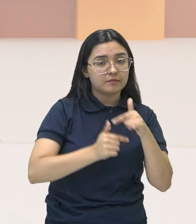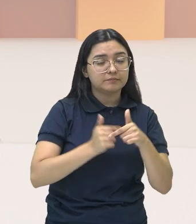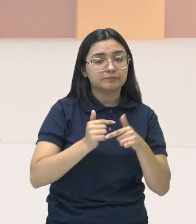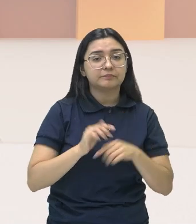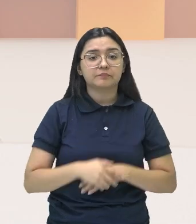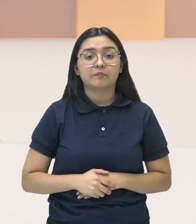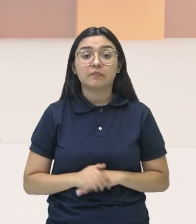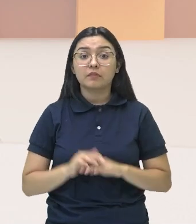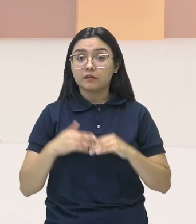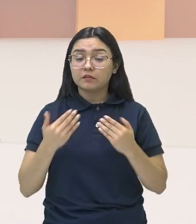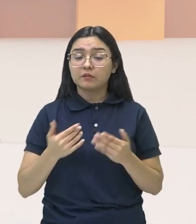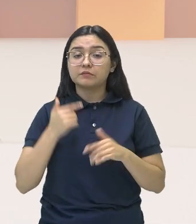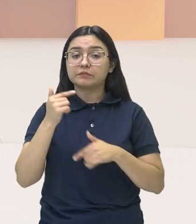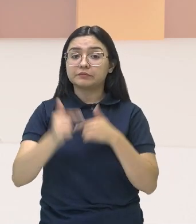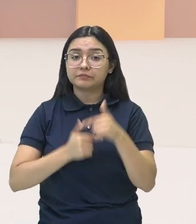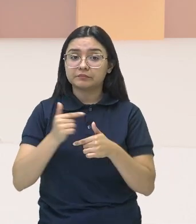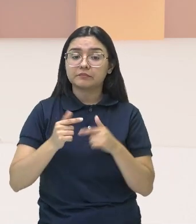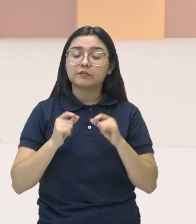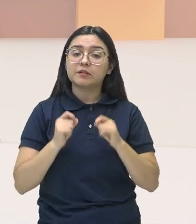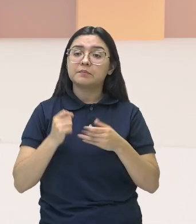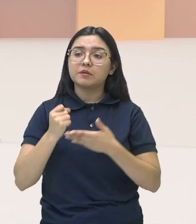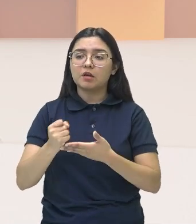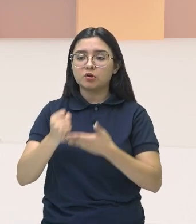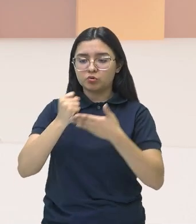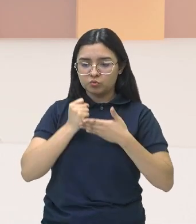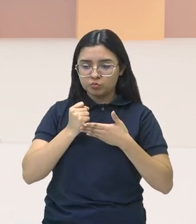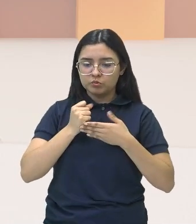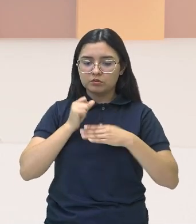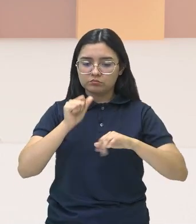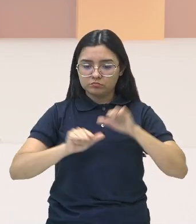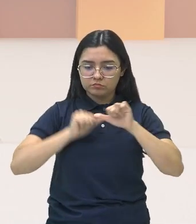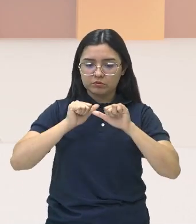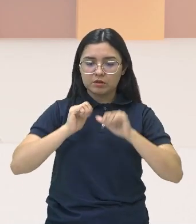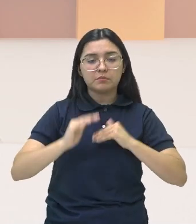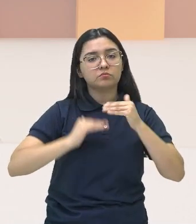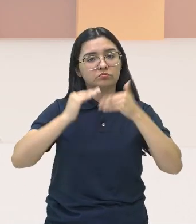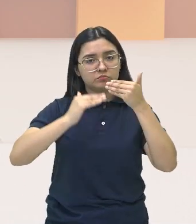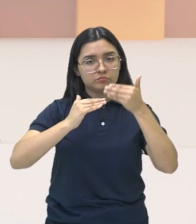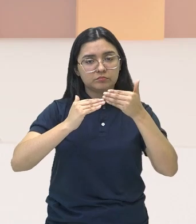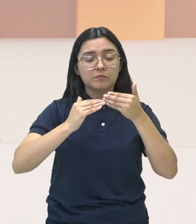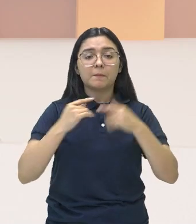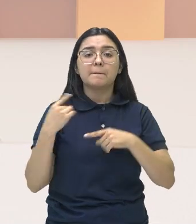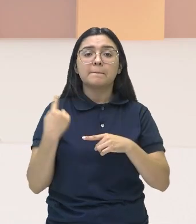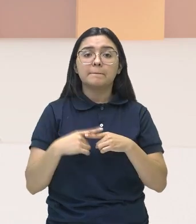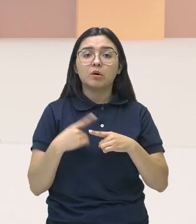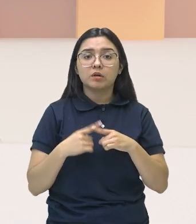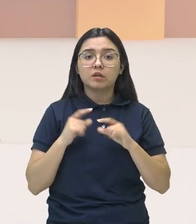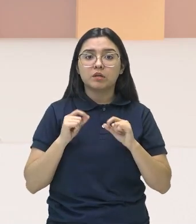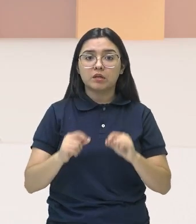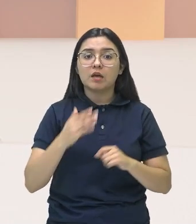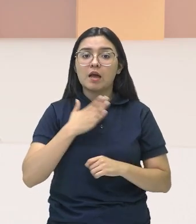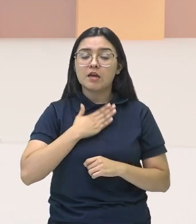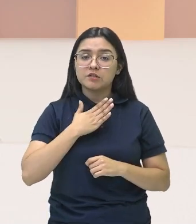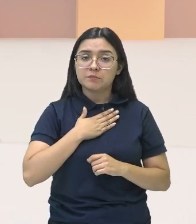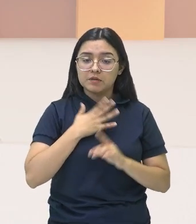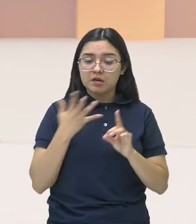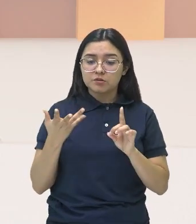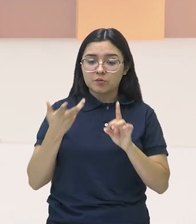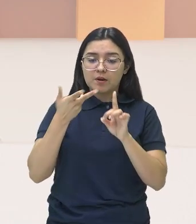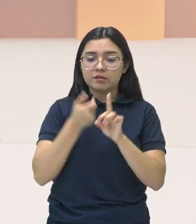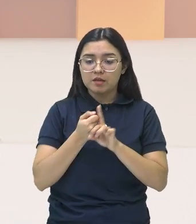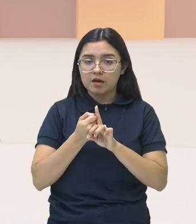que ser algo que me beneficie, que me construa enquanto ser humano, porque eu estou colocando ali as minhas